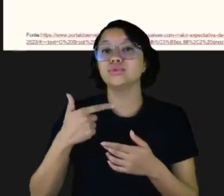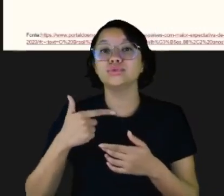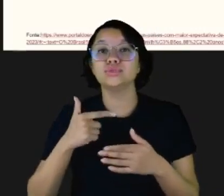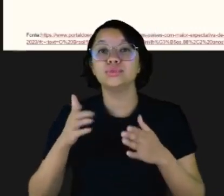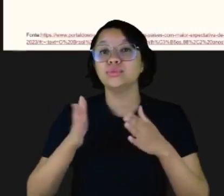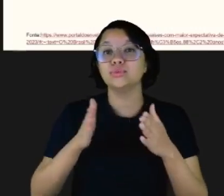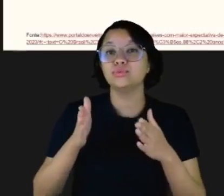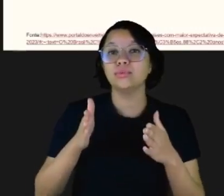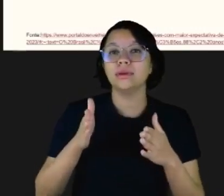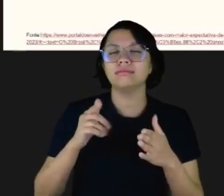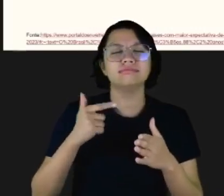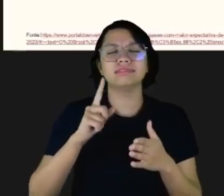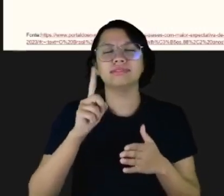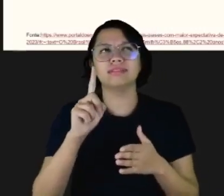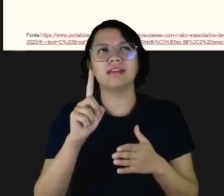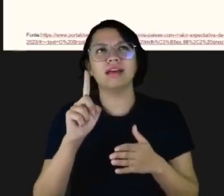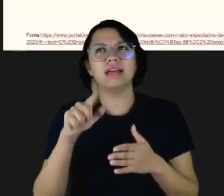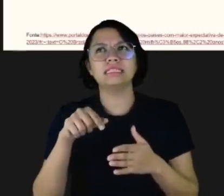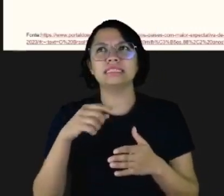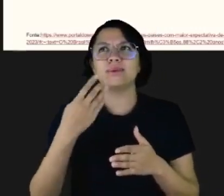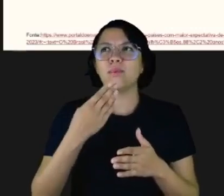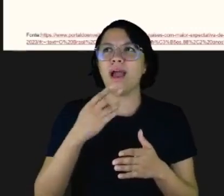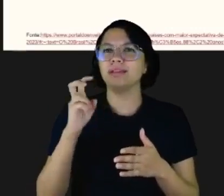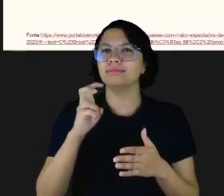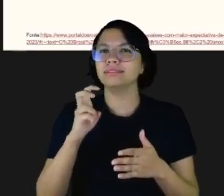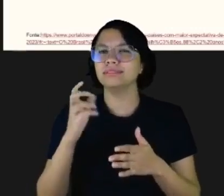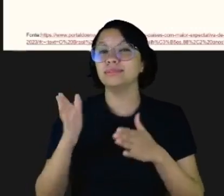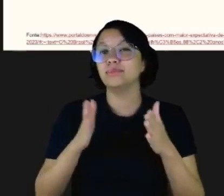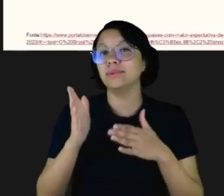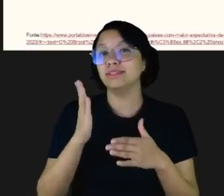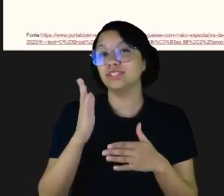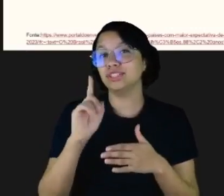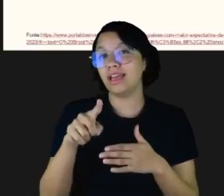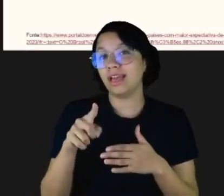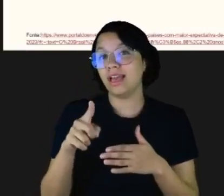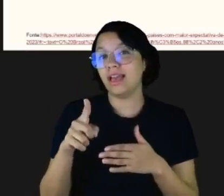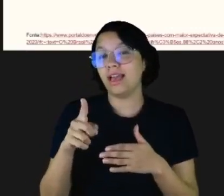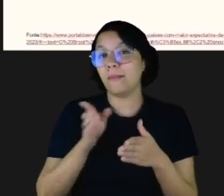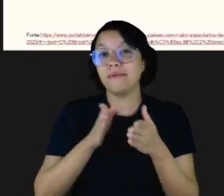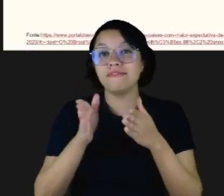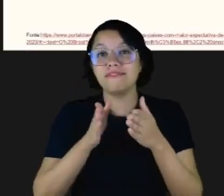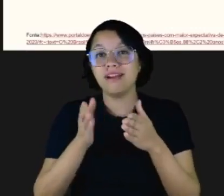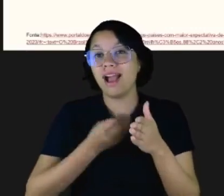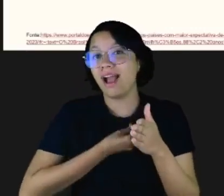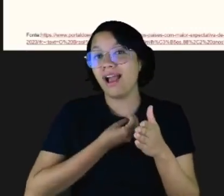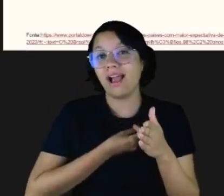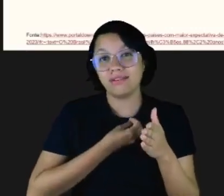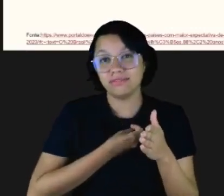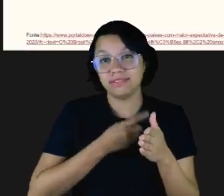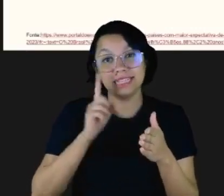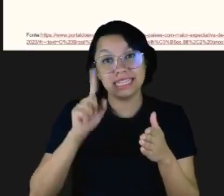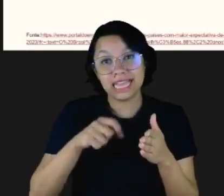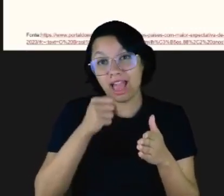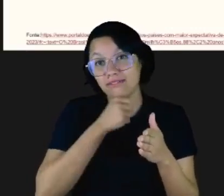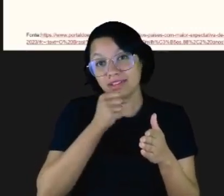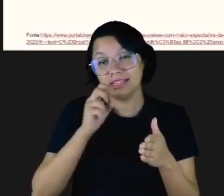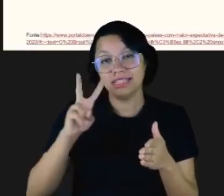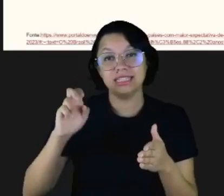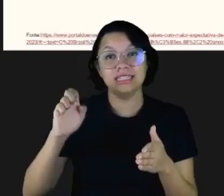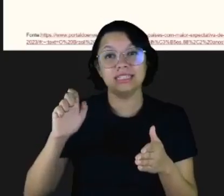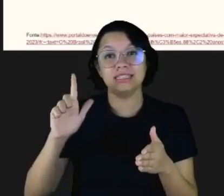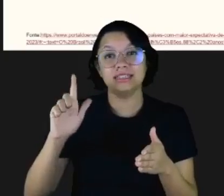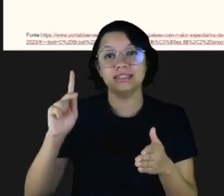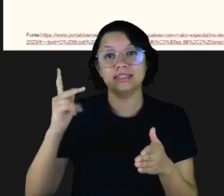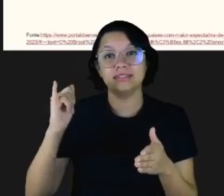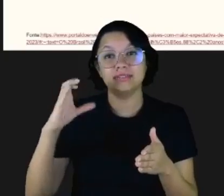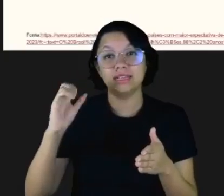é um segundo, não, um quarto ou quinto momento, que já é uma fase da vida, que é a velhice. Mas o envelhecimento